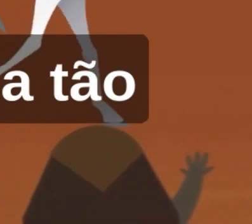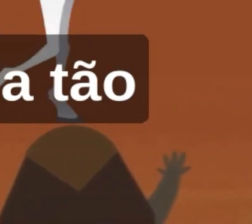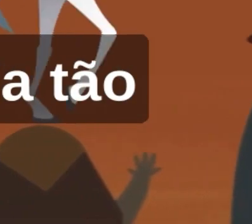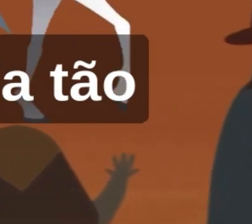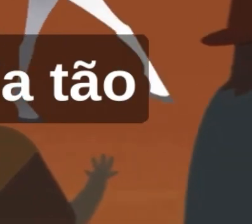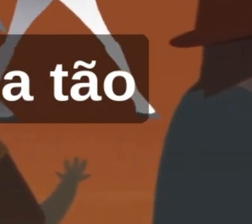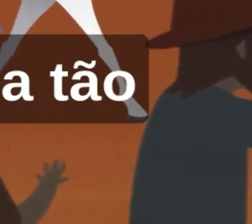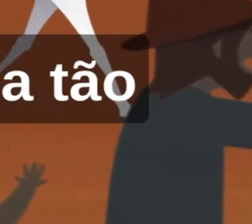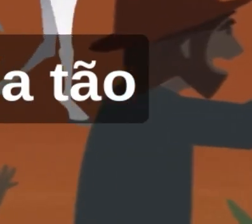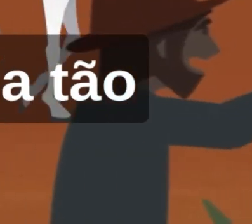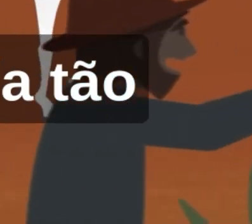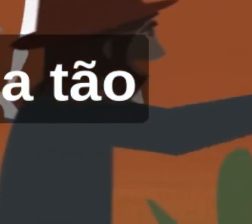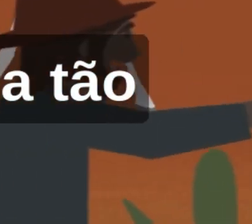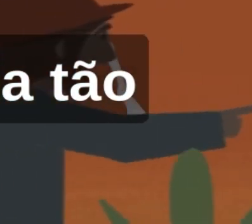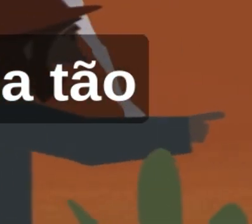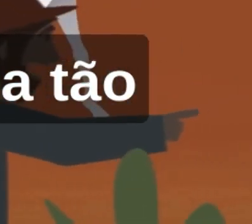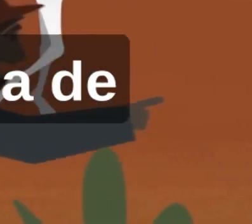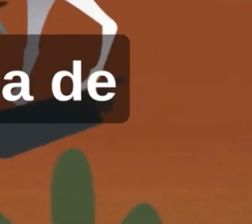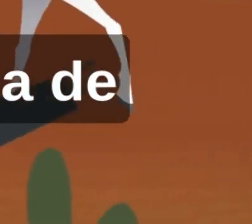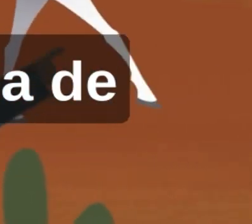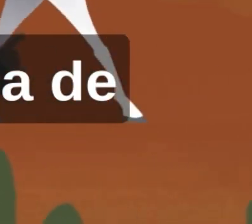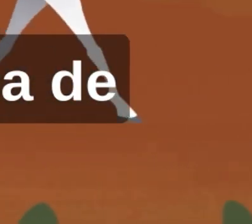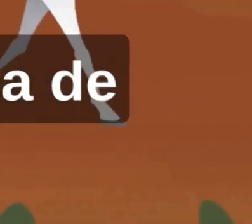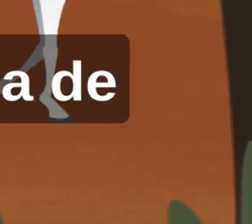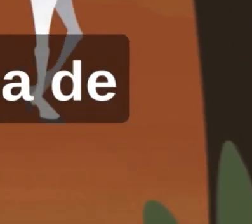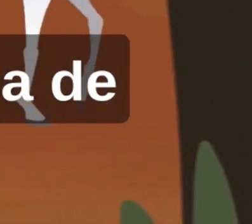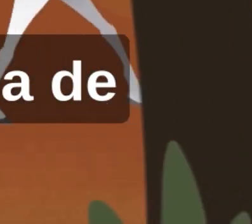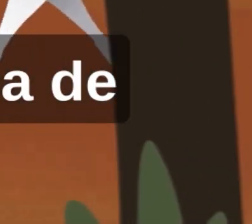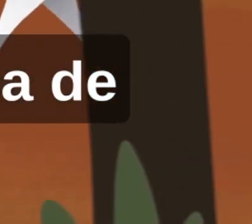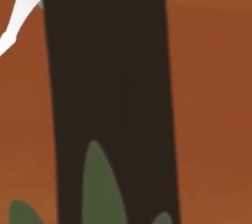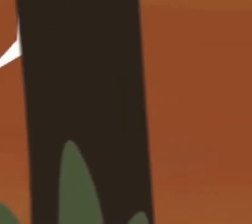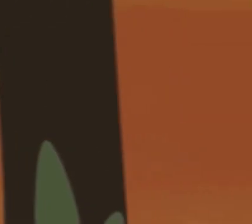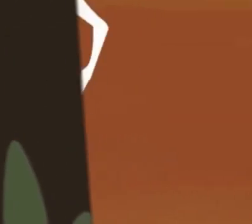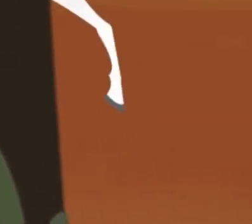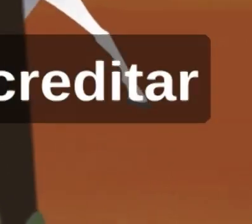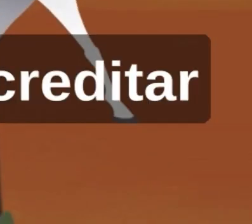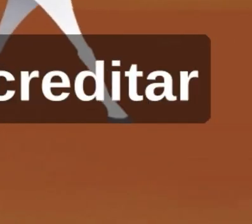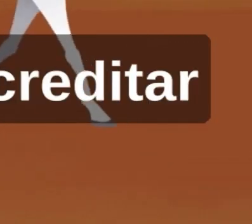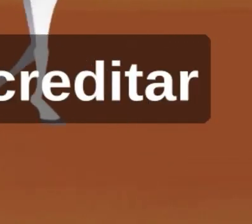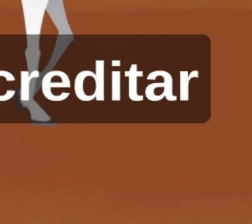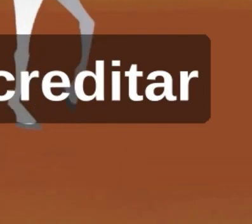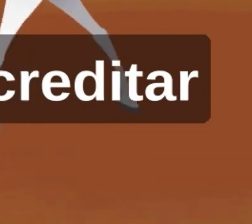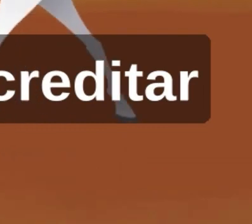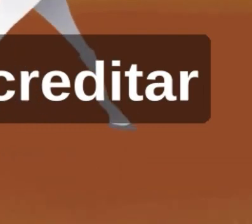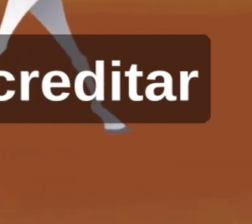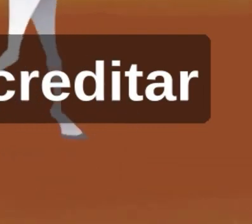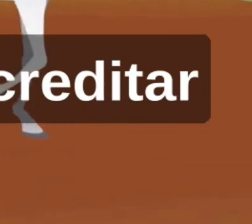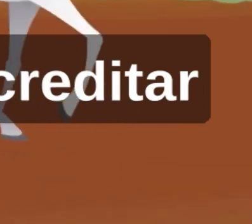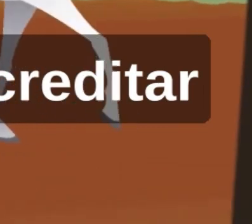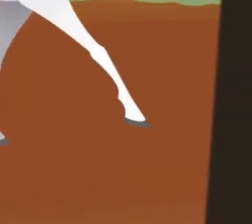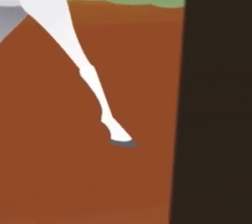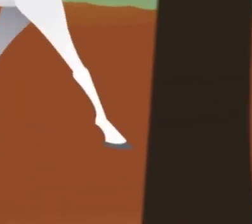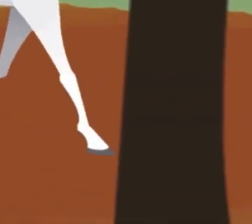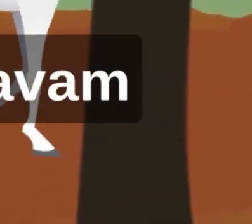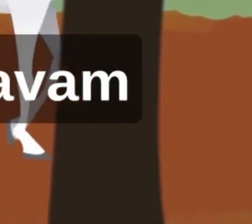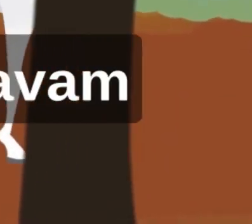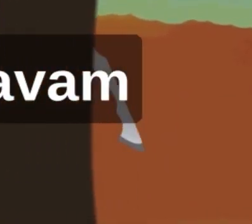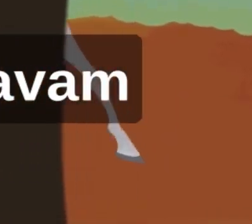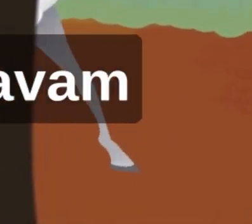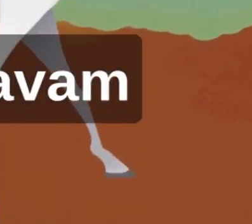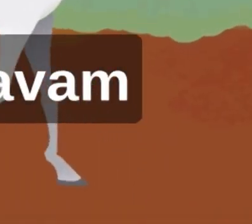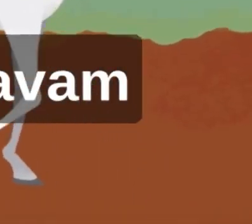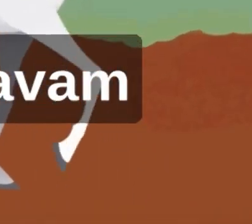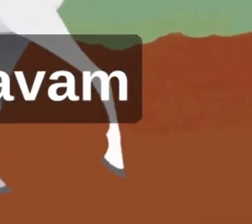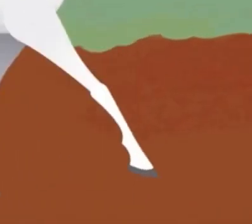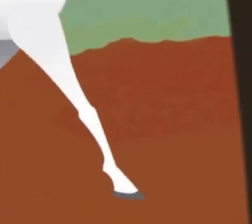Foi assim que essa dupla tão peculiar saiu da cidade em busca de aventuras. Os vizinhos não podiam acreditar no que viam. O que esses